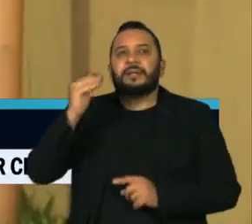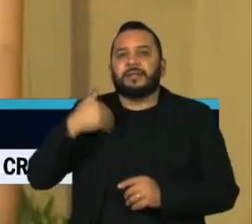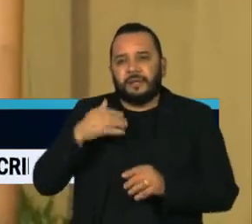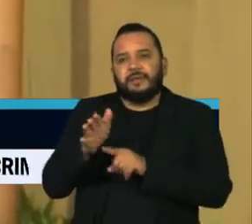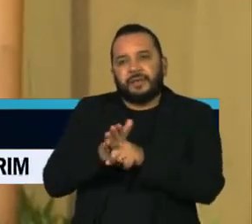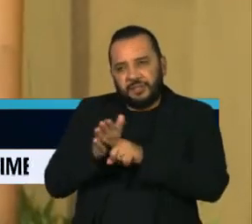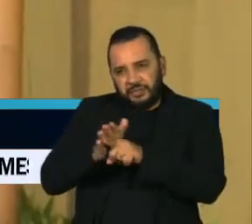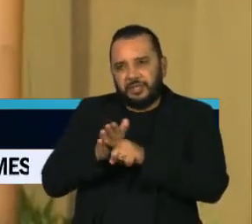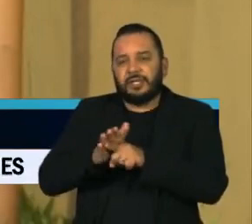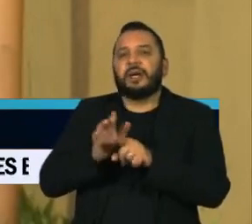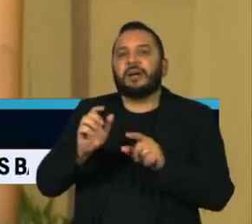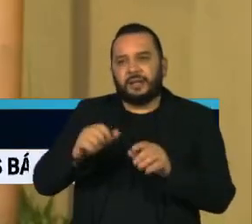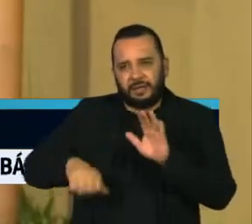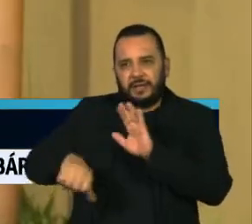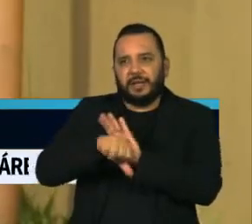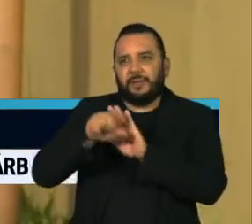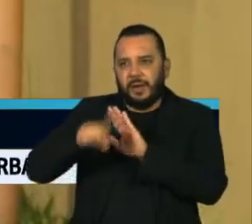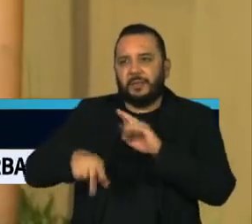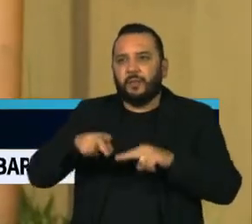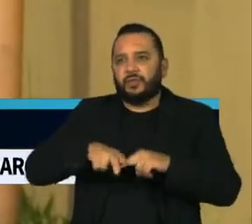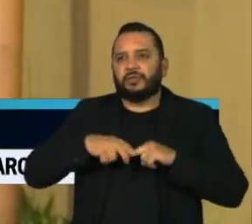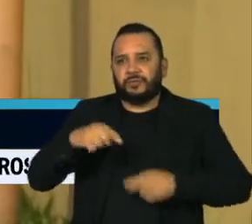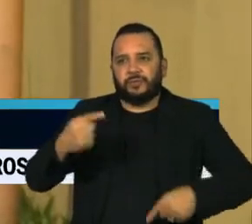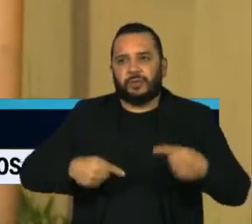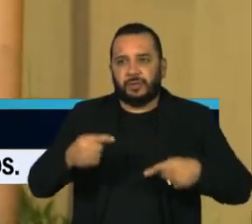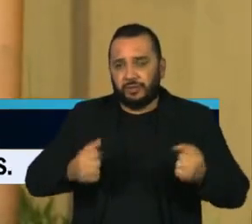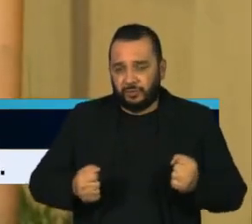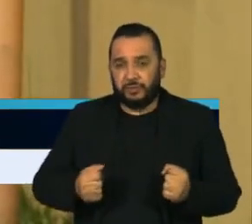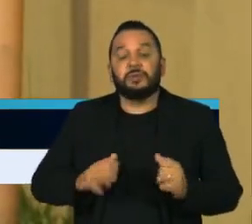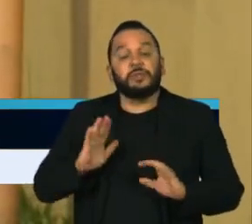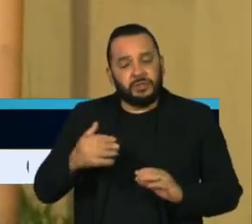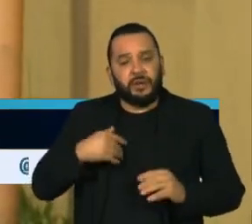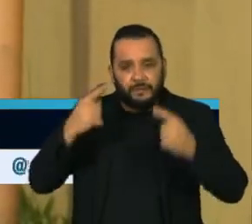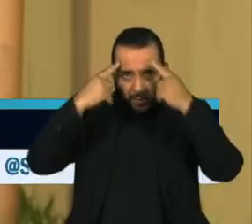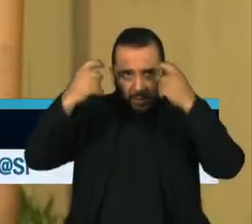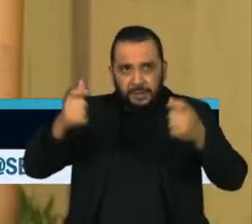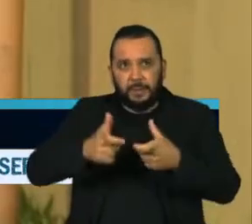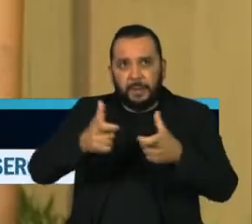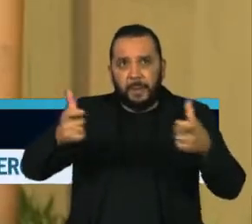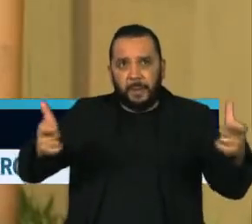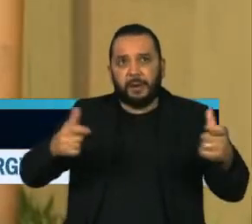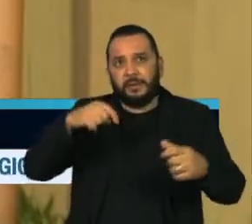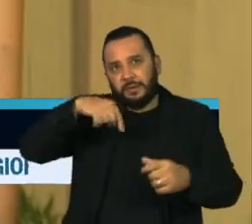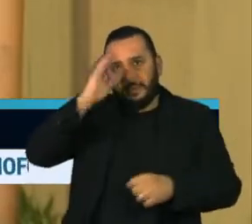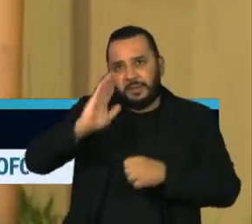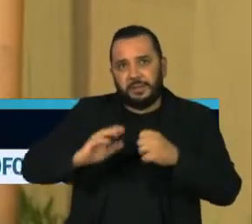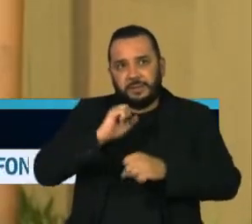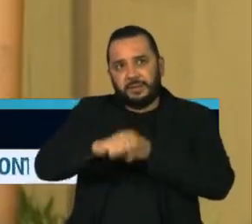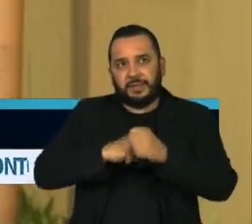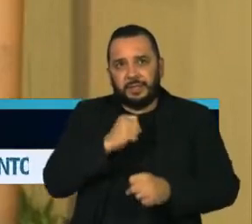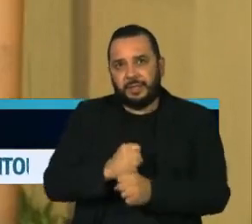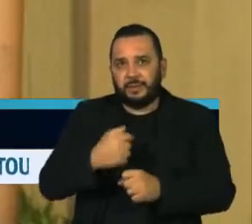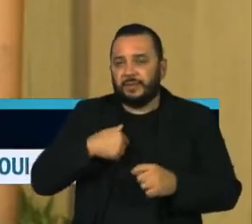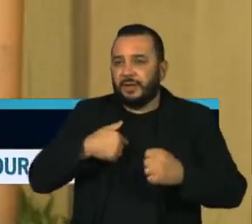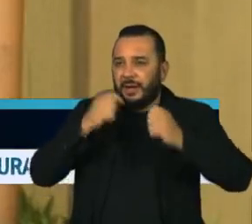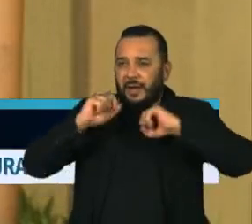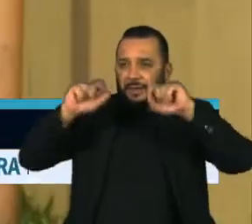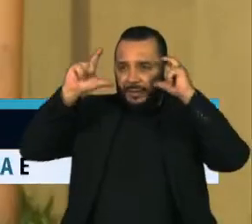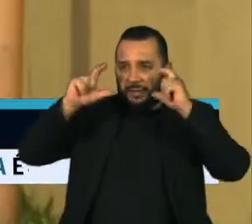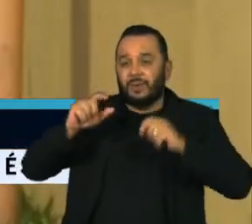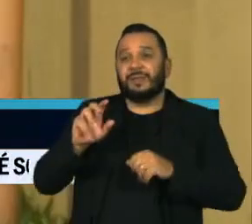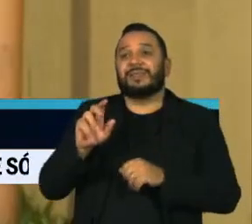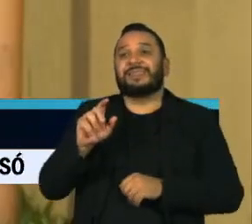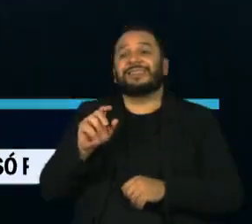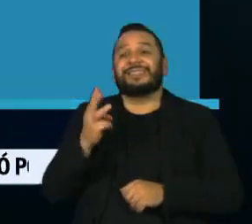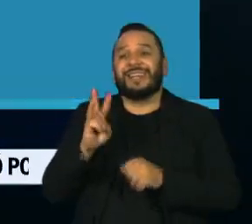por motivação política. Esse tipo de violência disparou no país esse ano, o que liga o sinal de alerta a menos de 3 meses